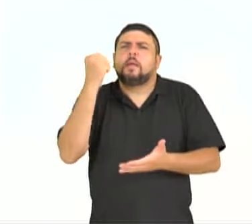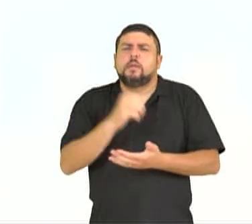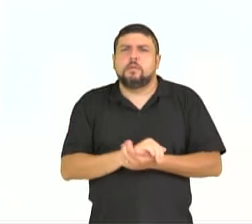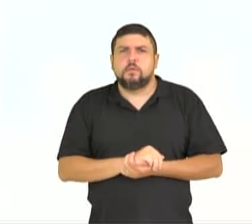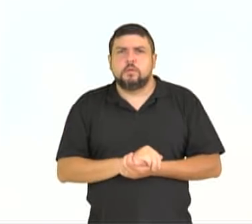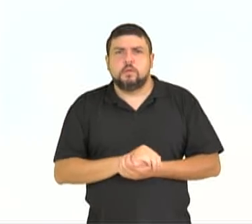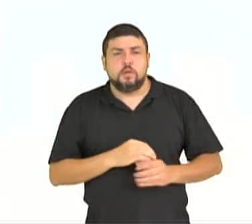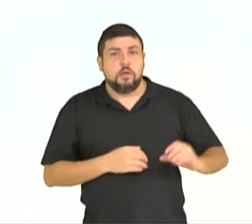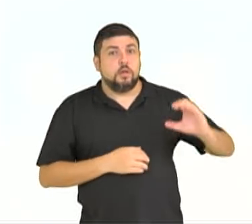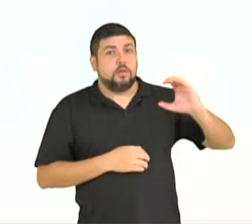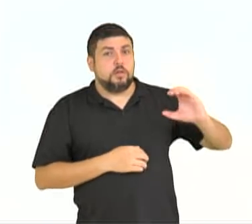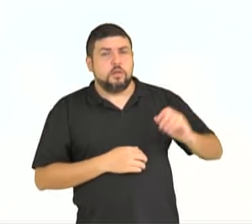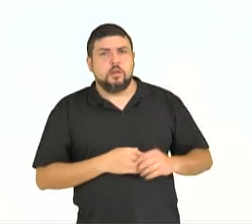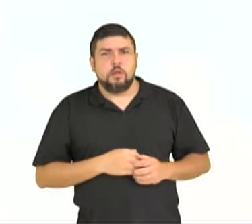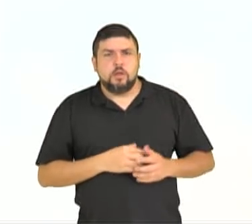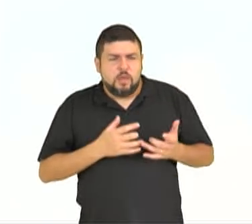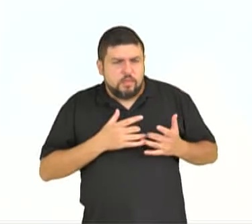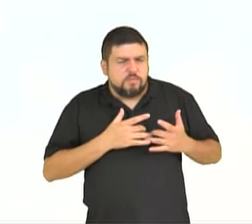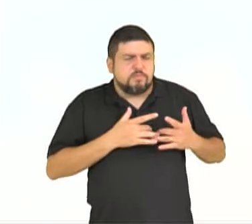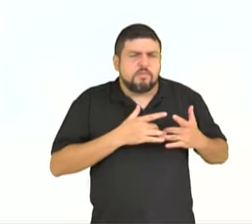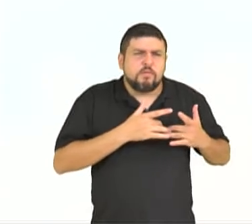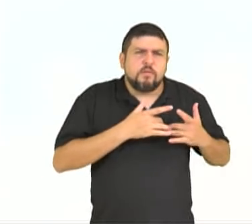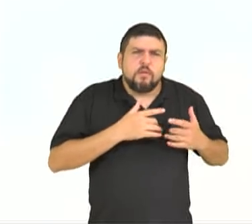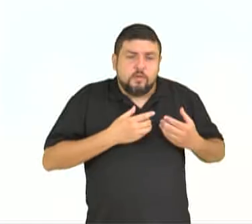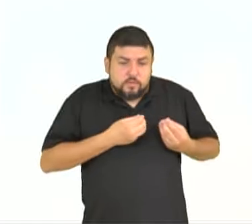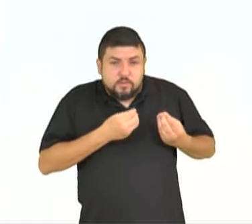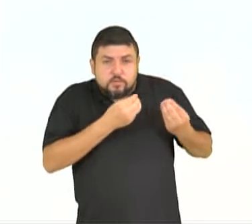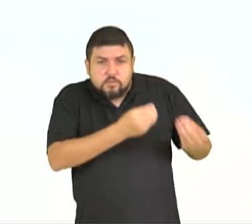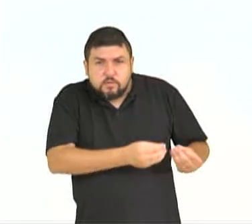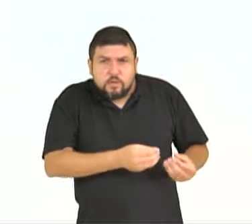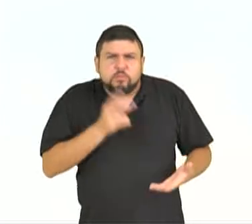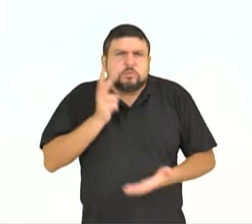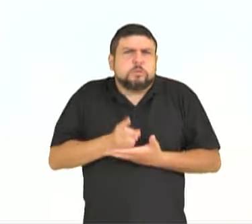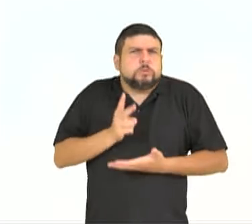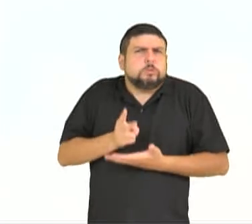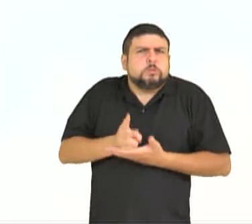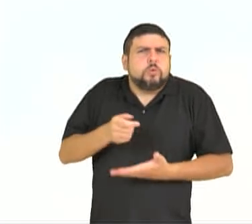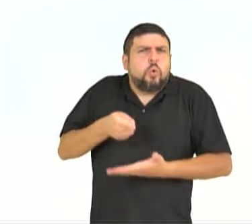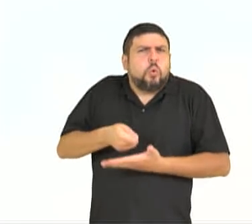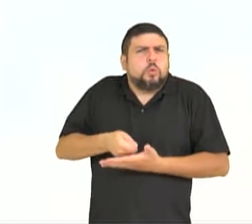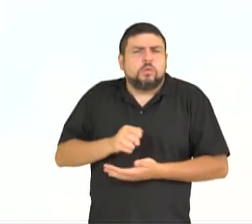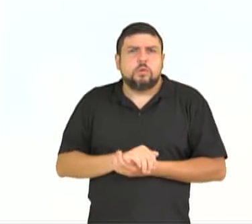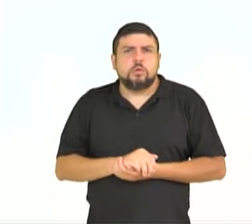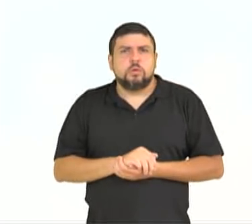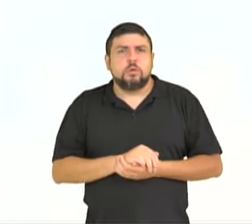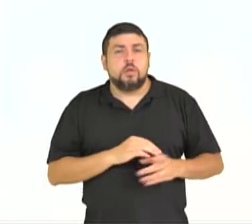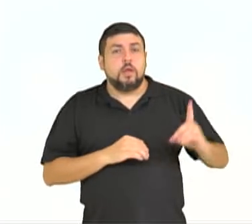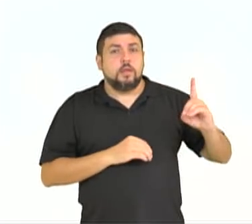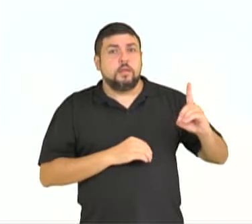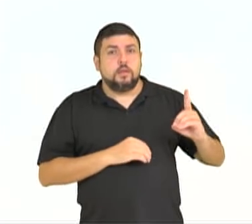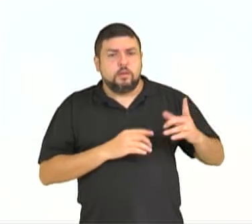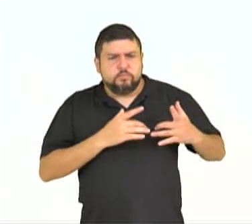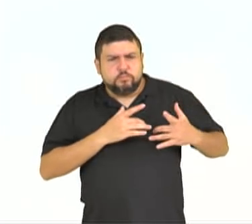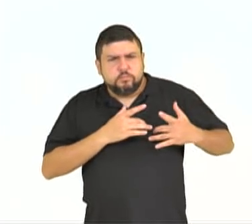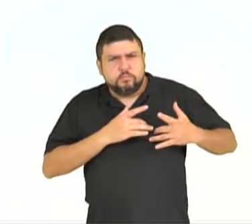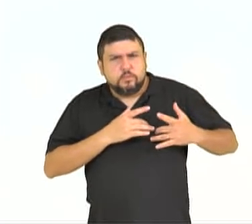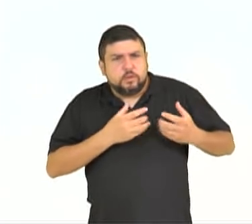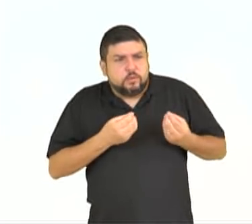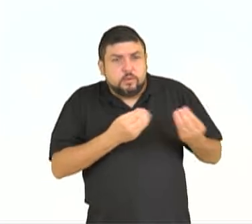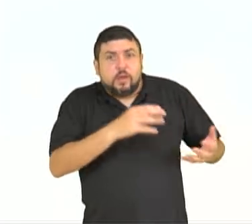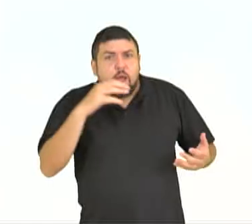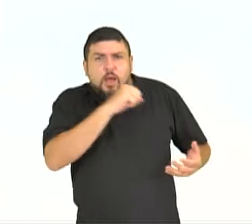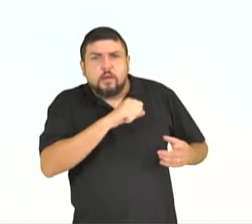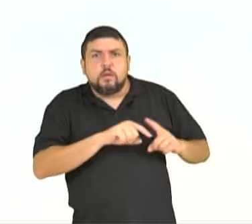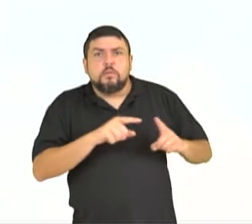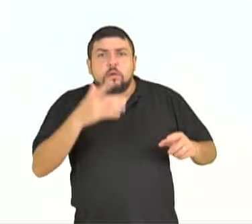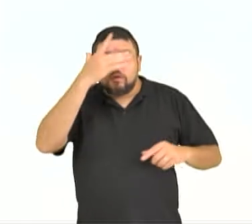torna doador, precisa doar sempre. D. Doar é rápido, mas as pessoas demoram para receber.